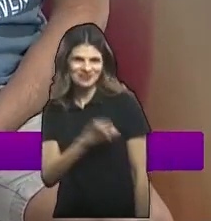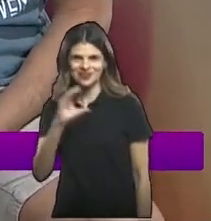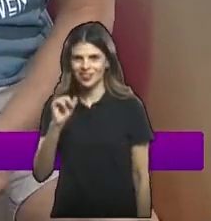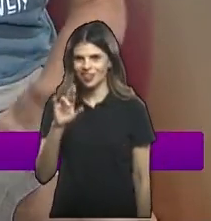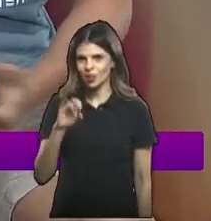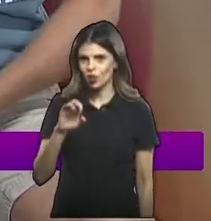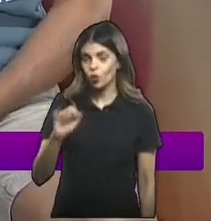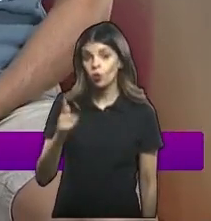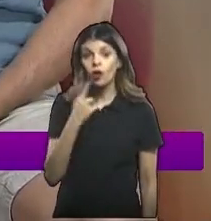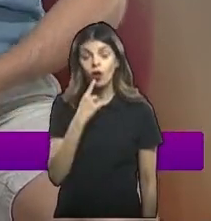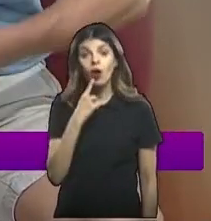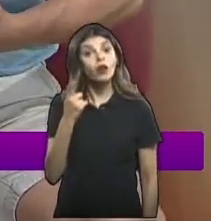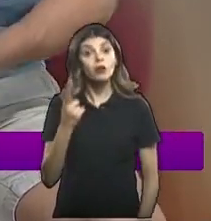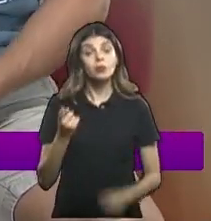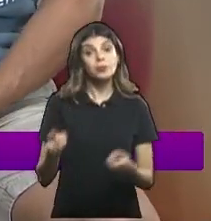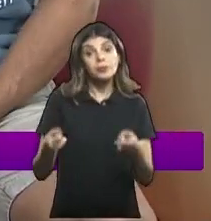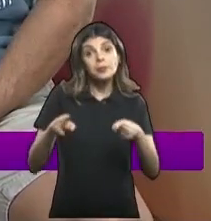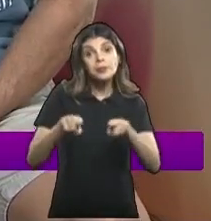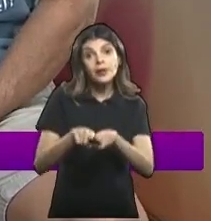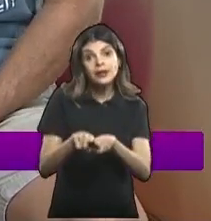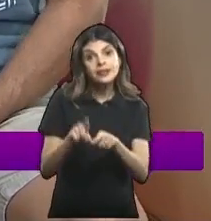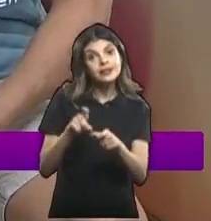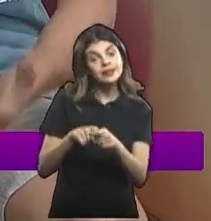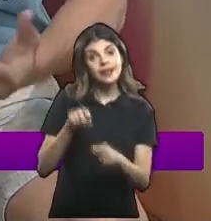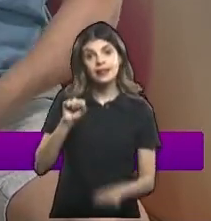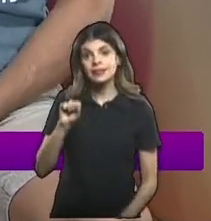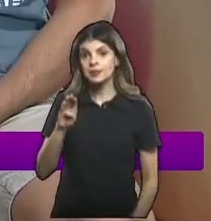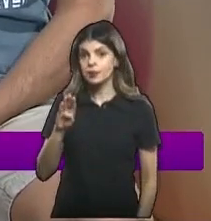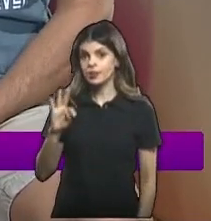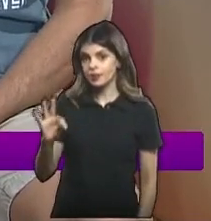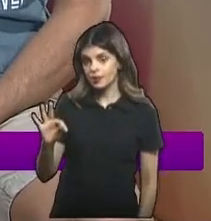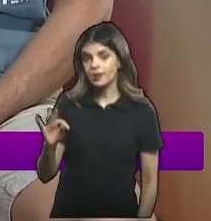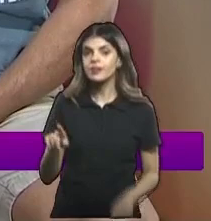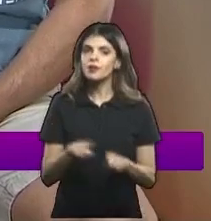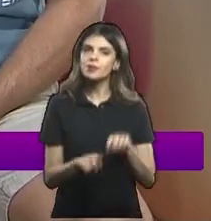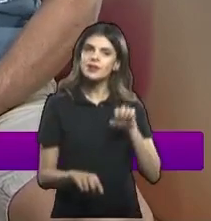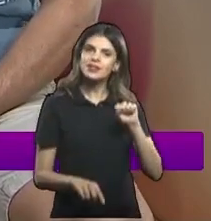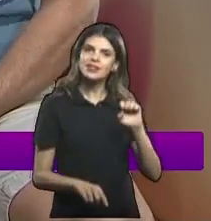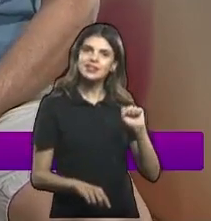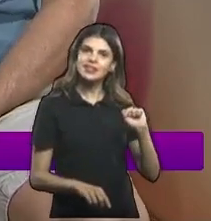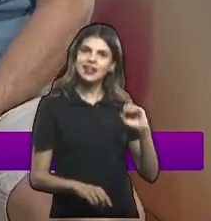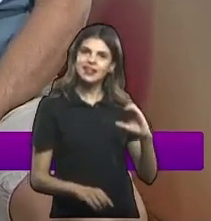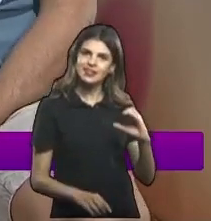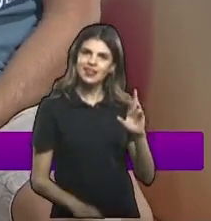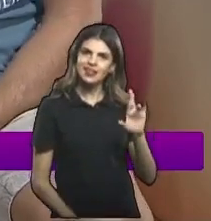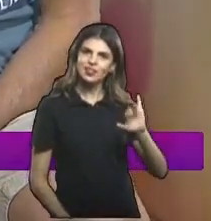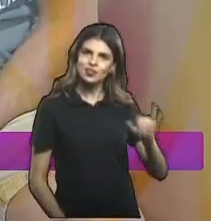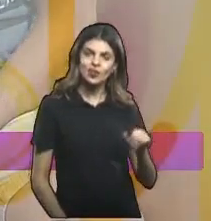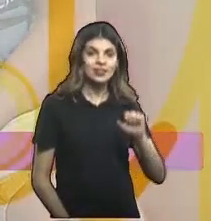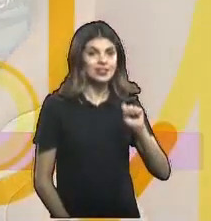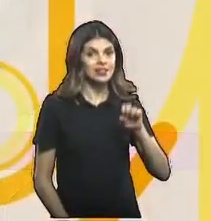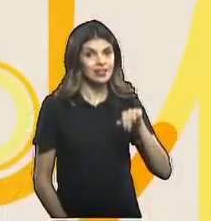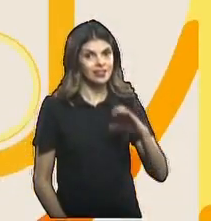E agora é a hora do Se Liga na Gente, uma parceria do SBT com o Sesc RJ e o Senac RJ.